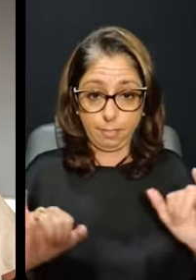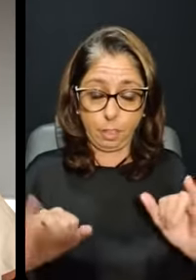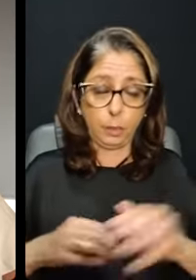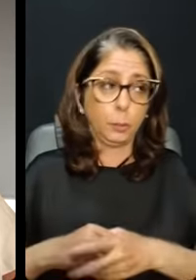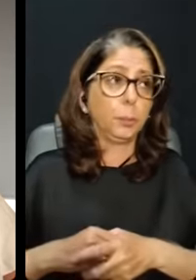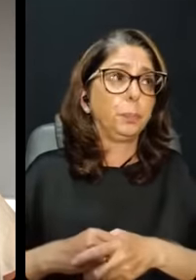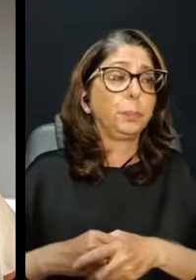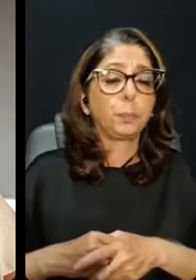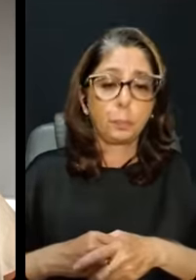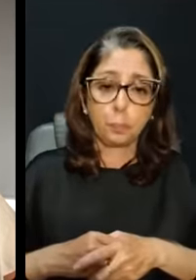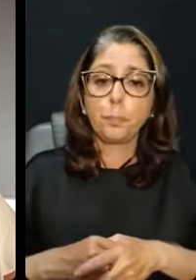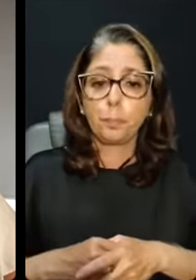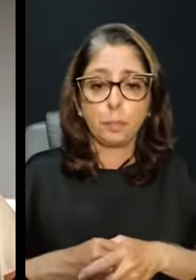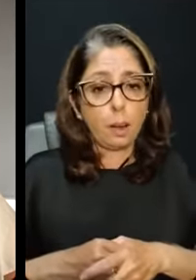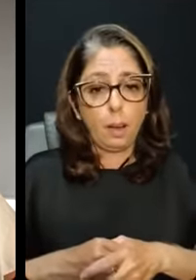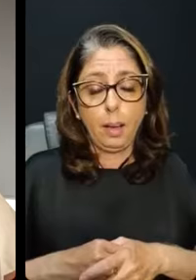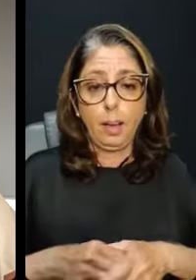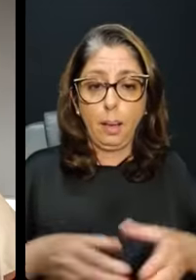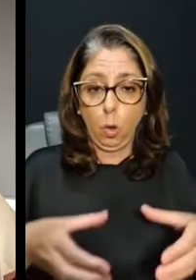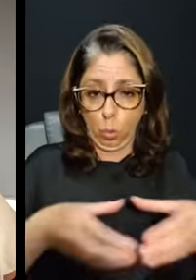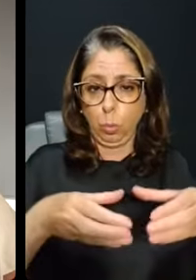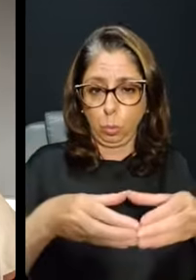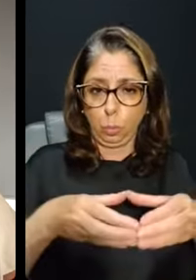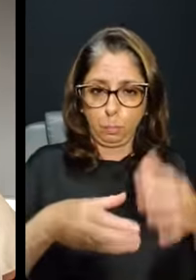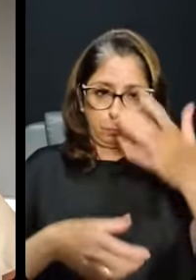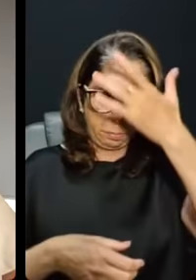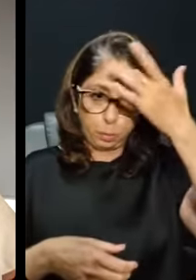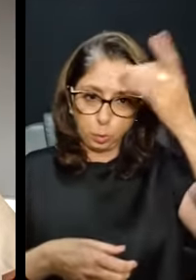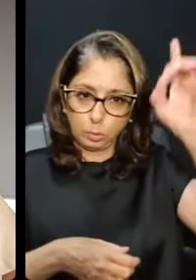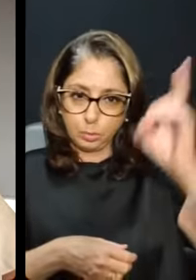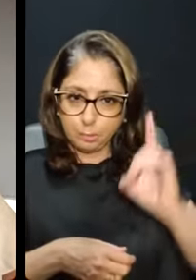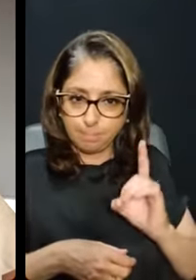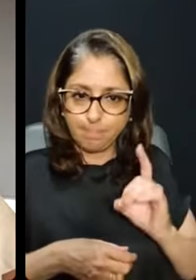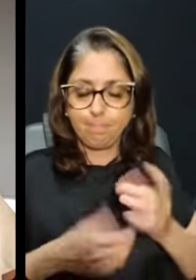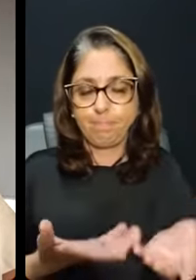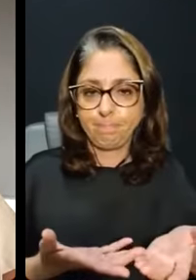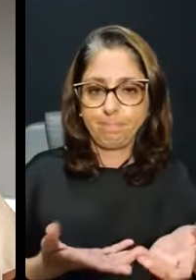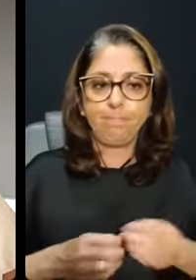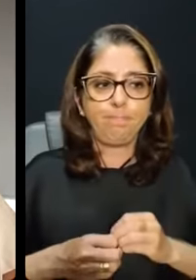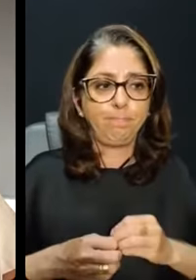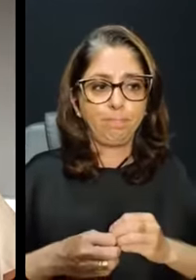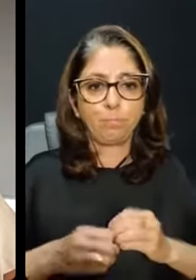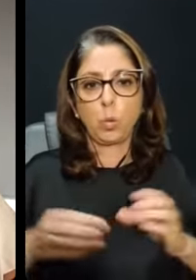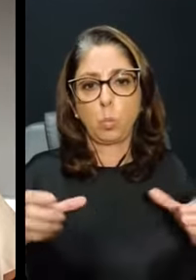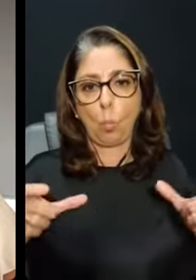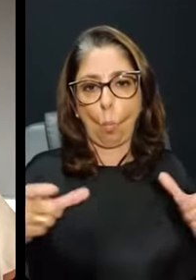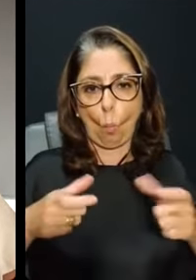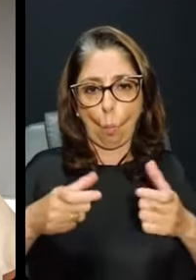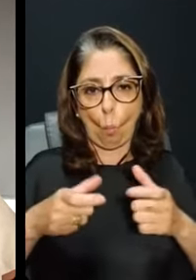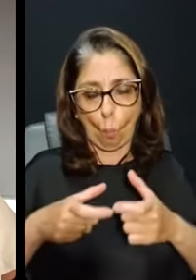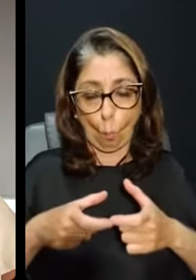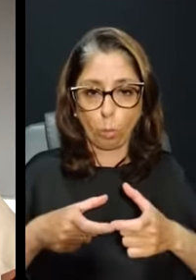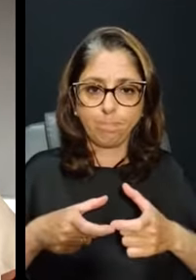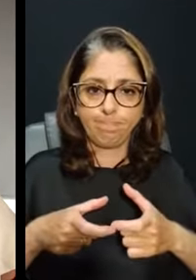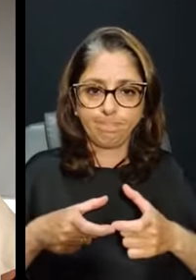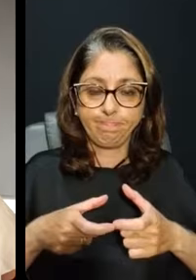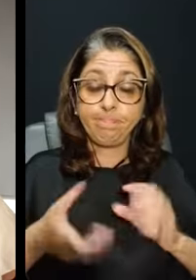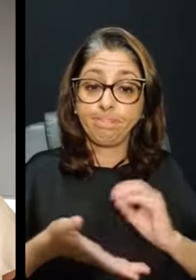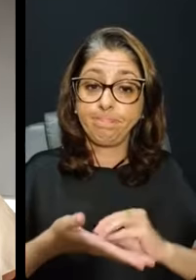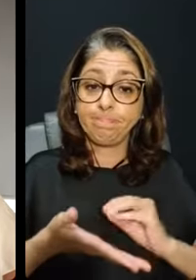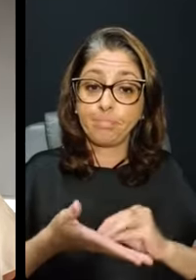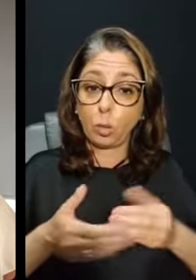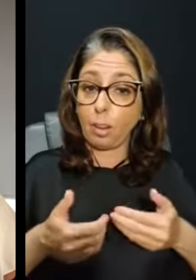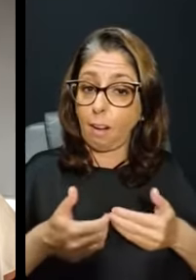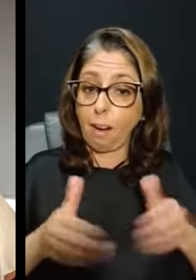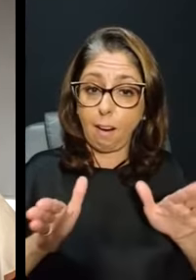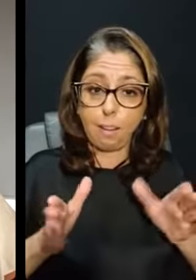Então, na medida que a gente consegue trazê-los mais para incluí-los, né, e nessa